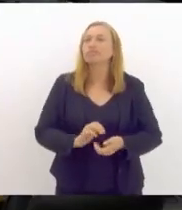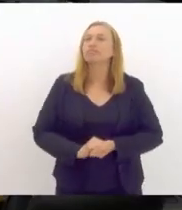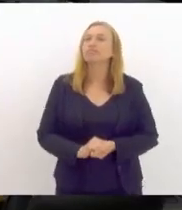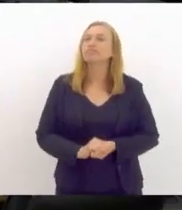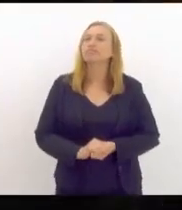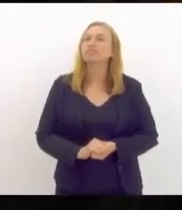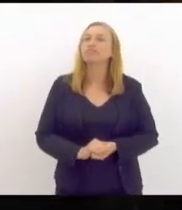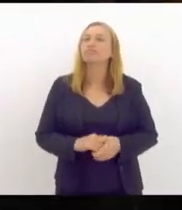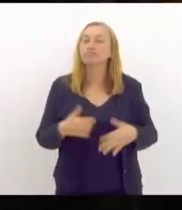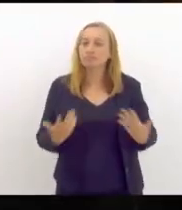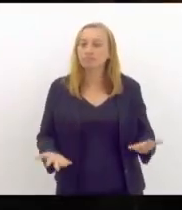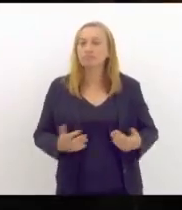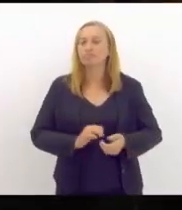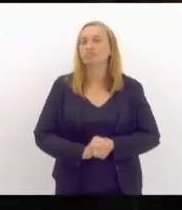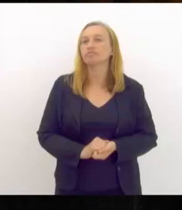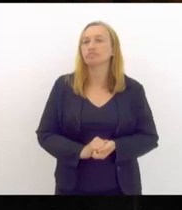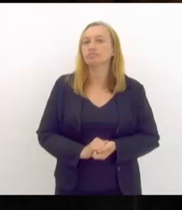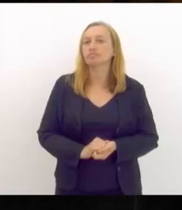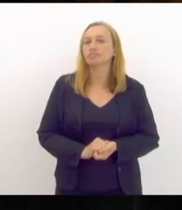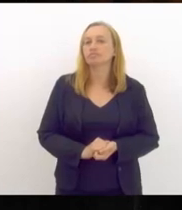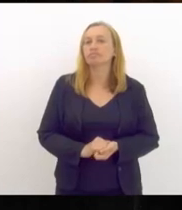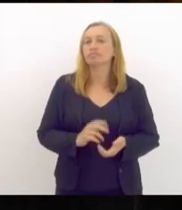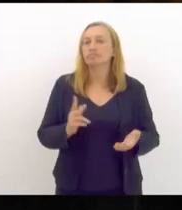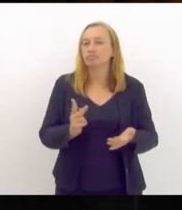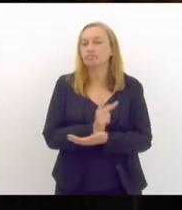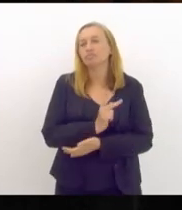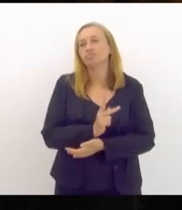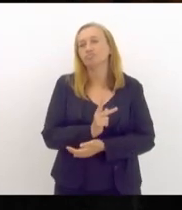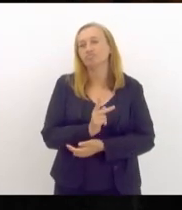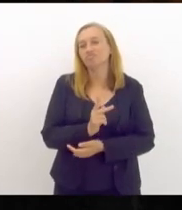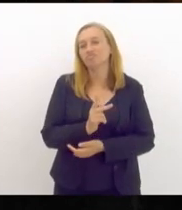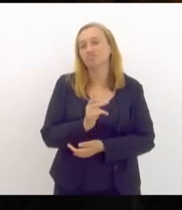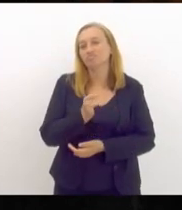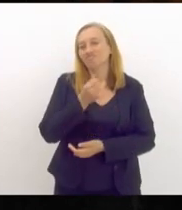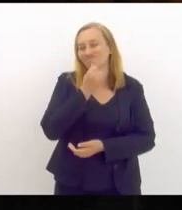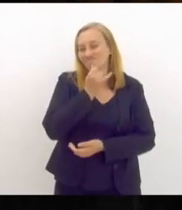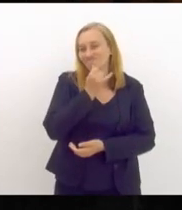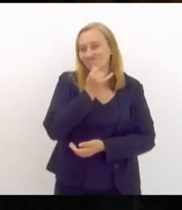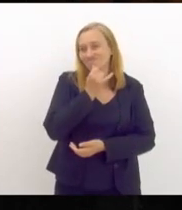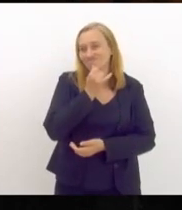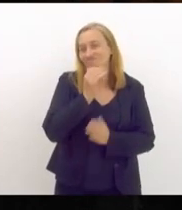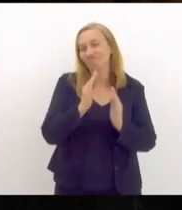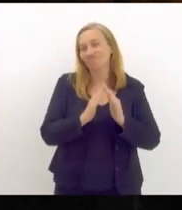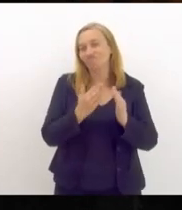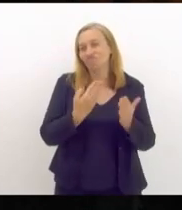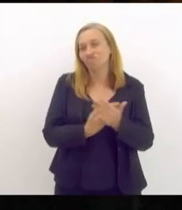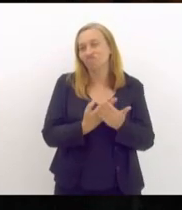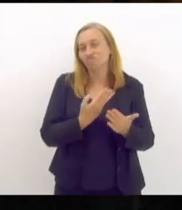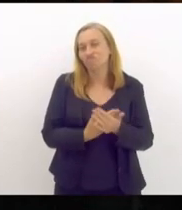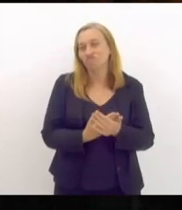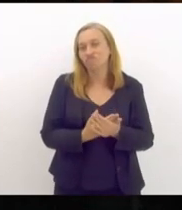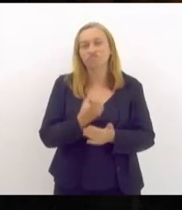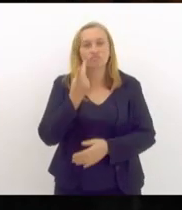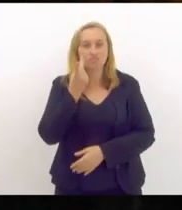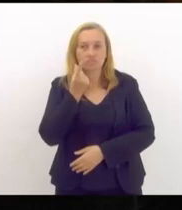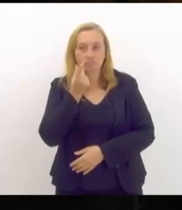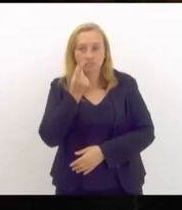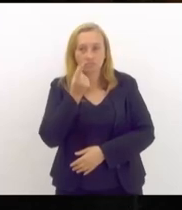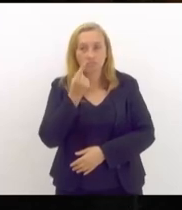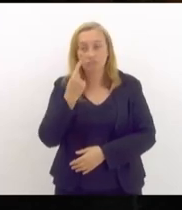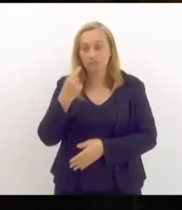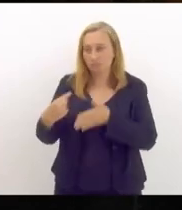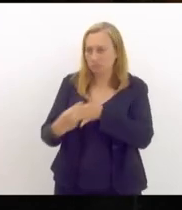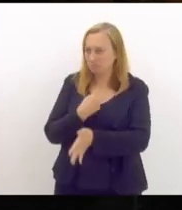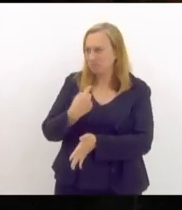então gente aconteceu uma coisa muito delicada numa escola no Ceará e aí você